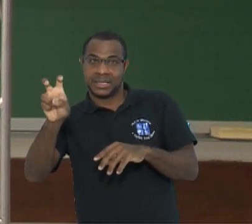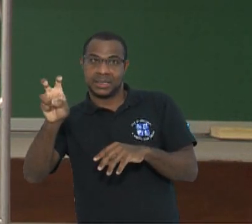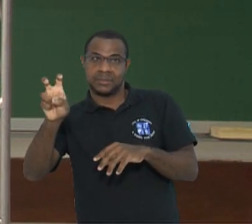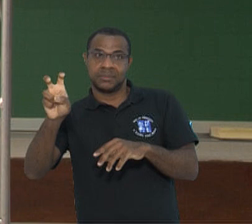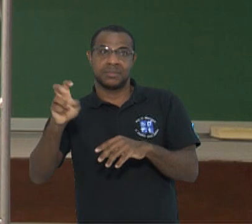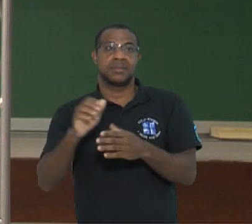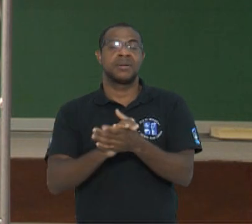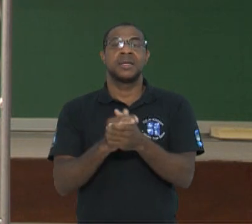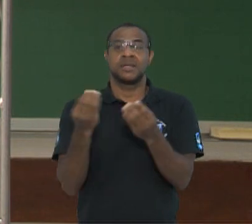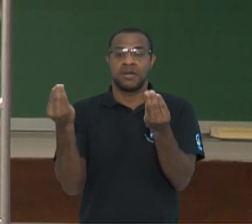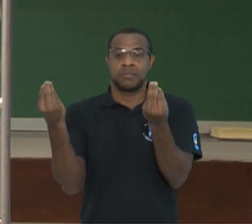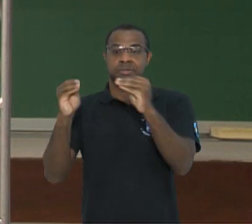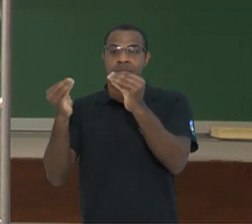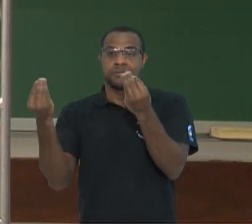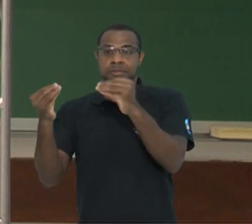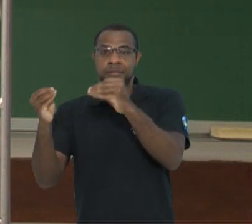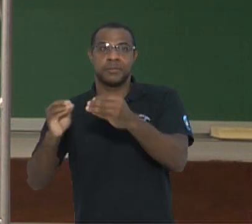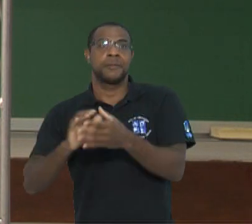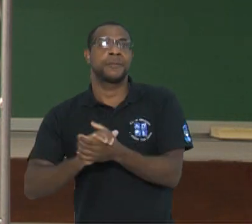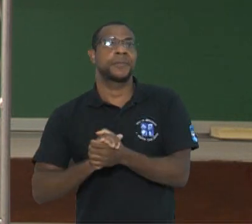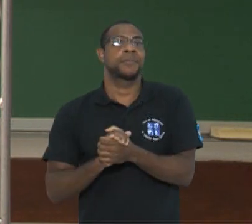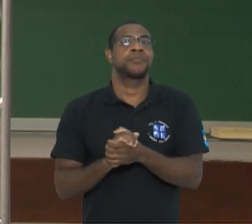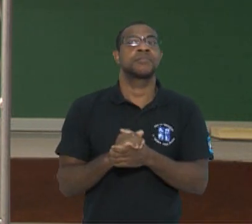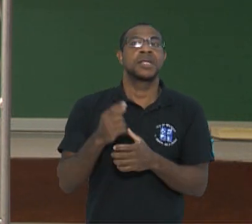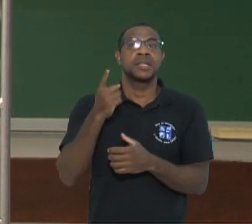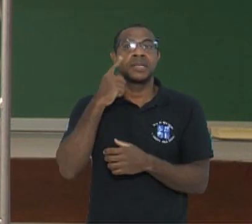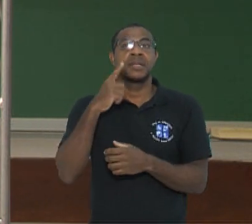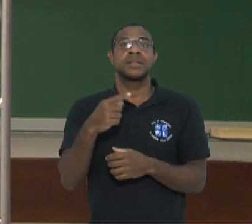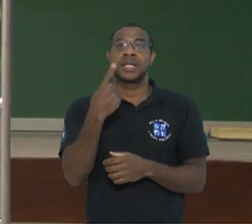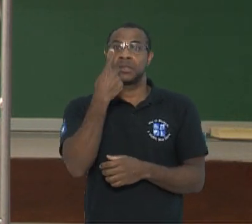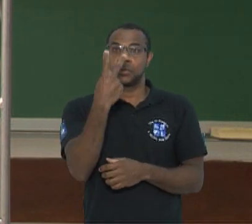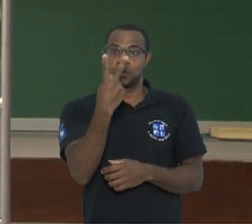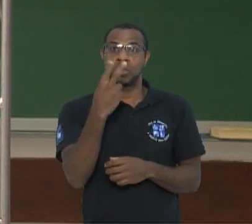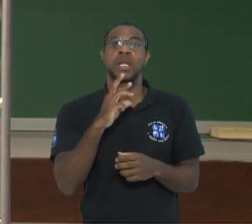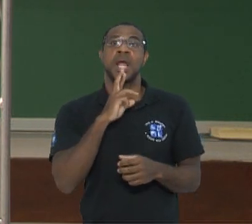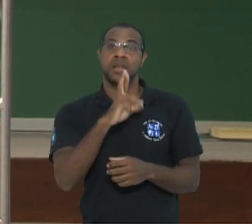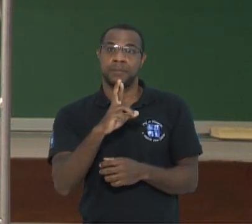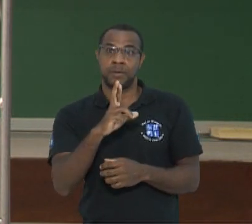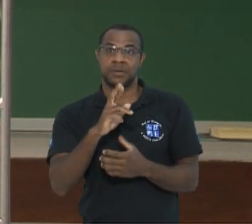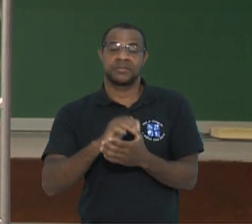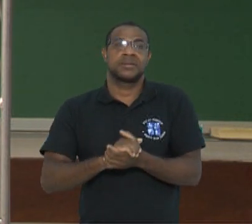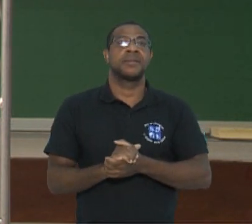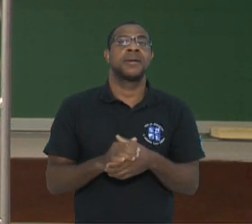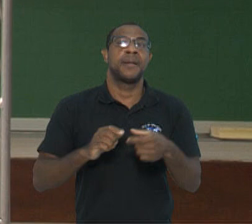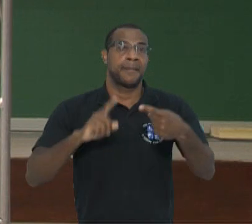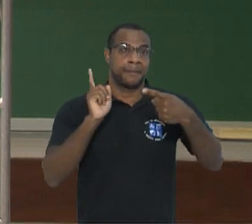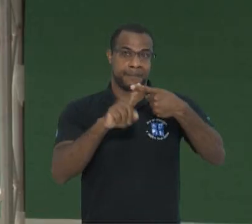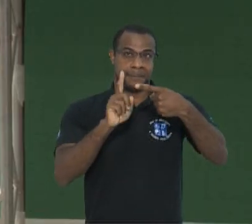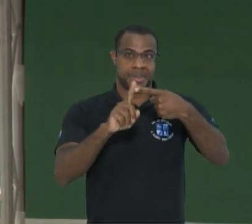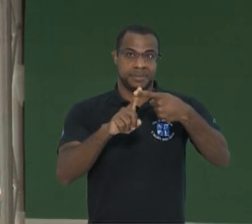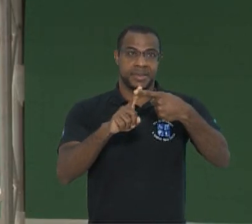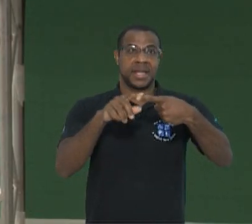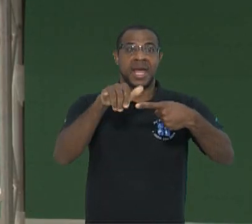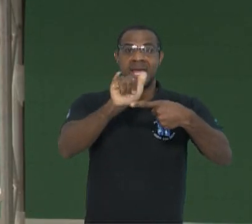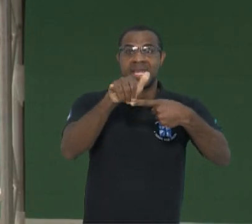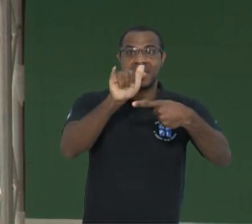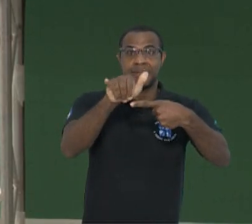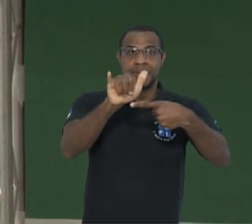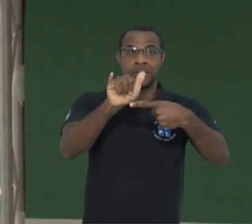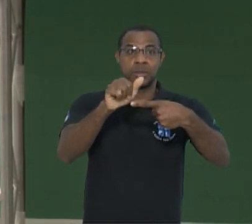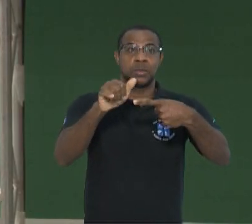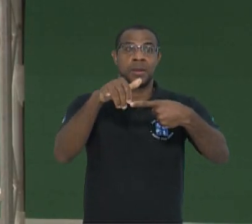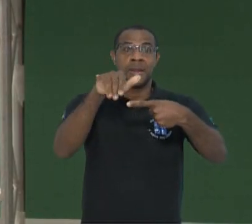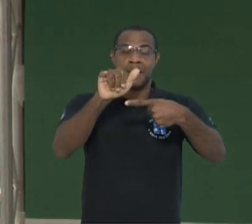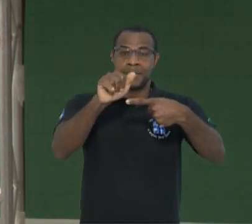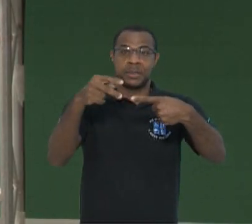positivo e tenho uma no sentido negativo, então são duas respostas. A primeira delas, y igual a